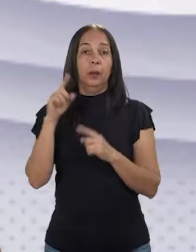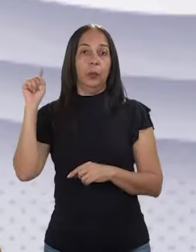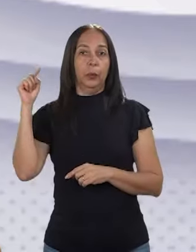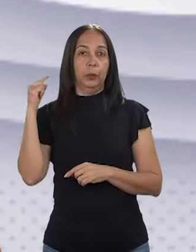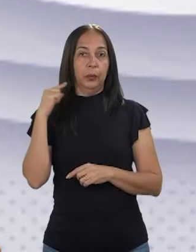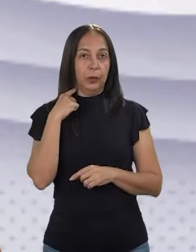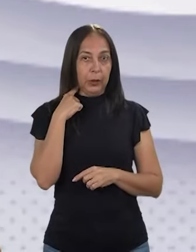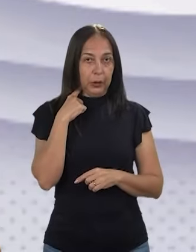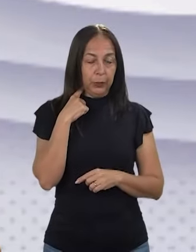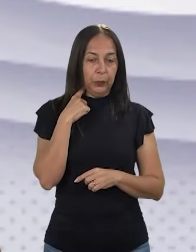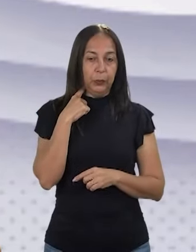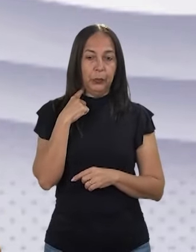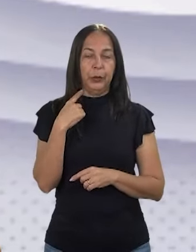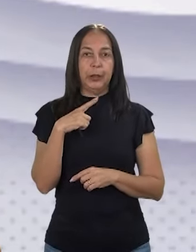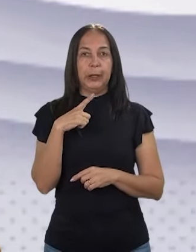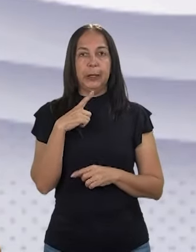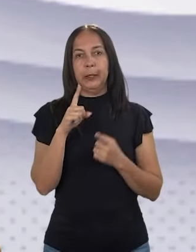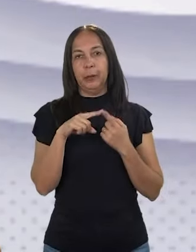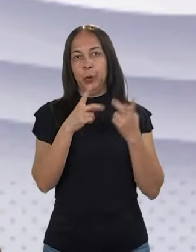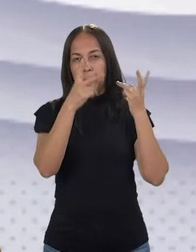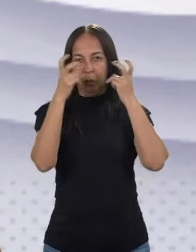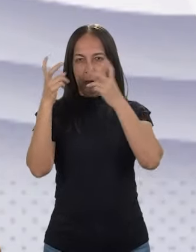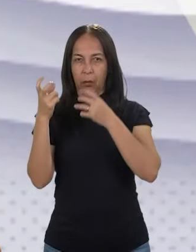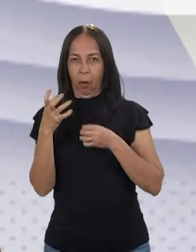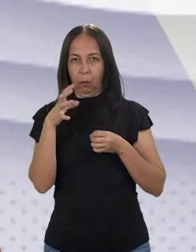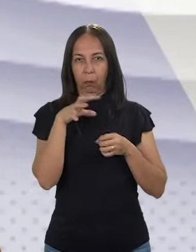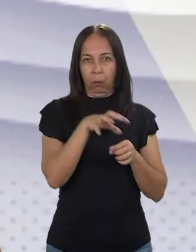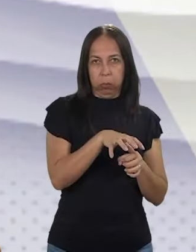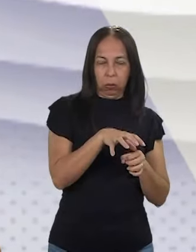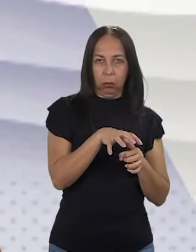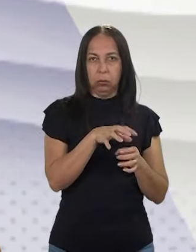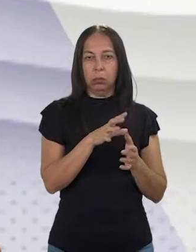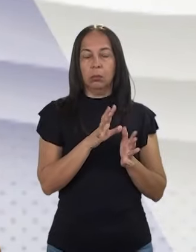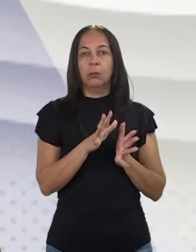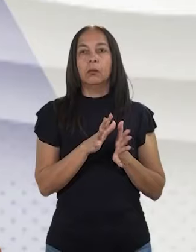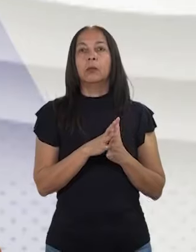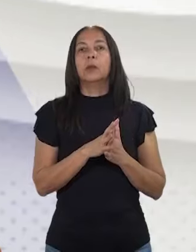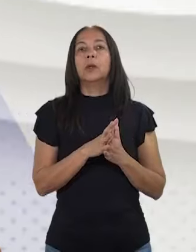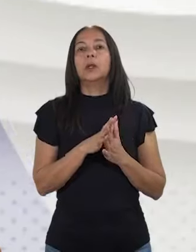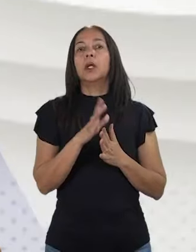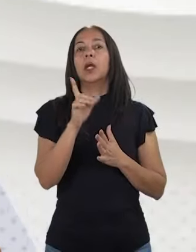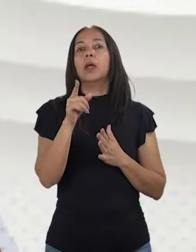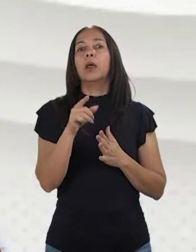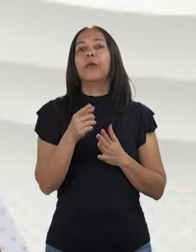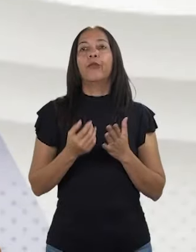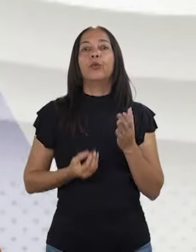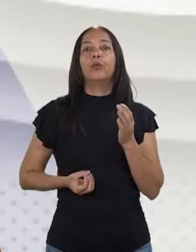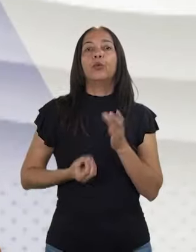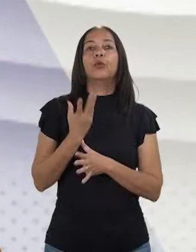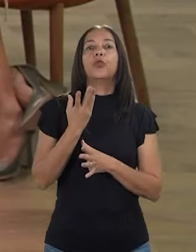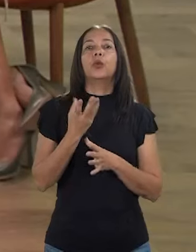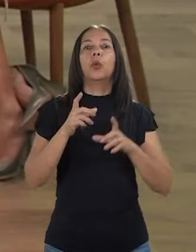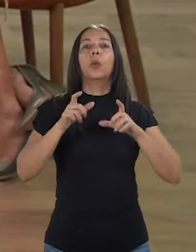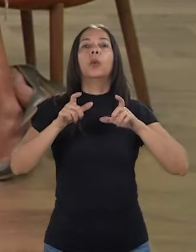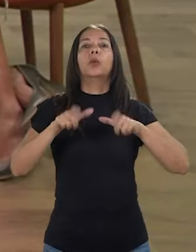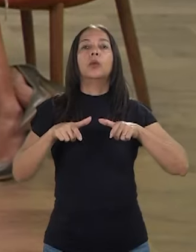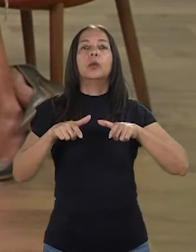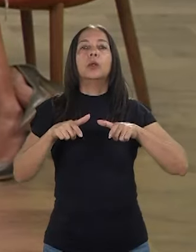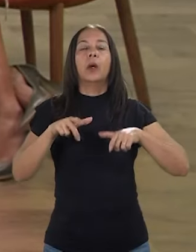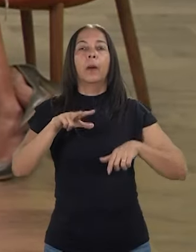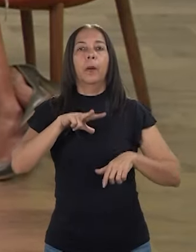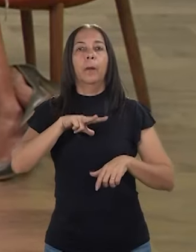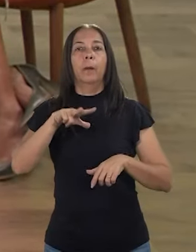gente tem também uma perspectiva colonizadora né então o direito brasileiro ele veio basicamente de Portugal então a